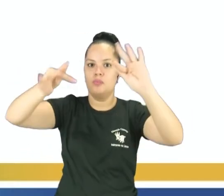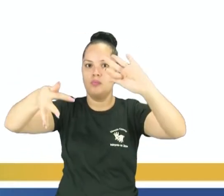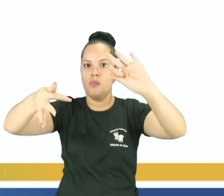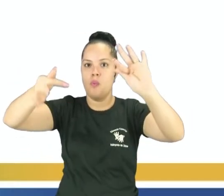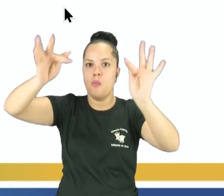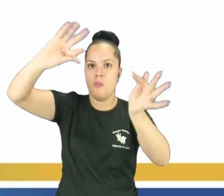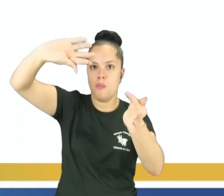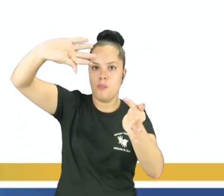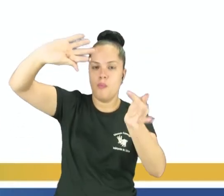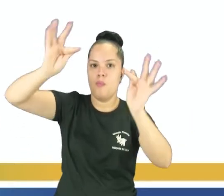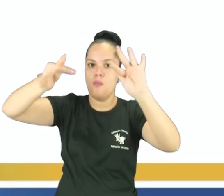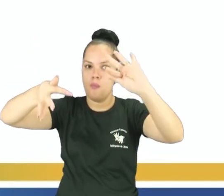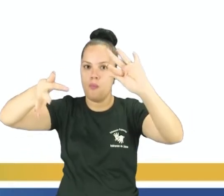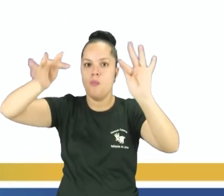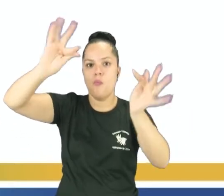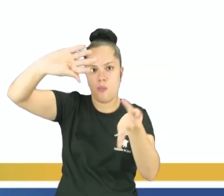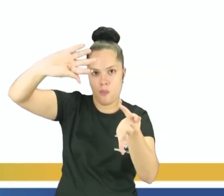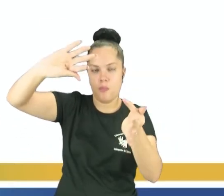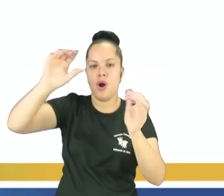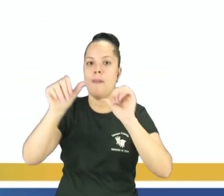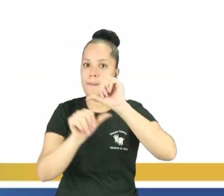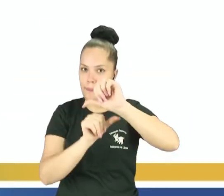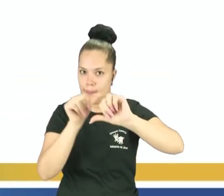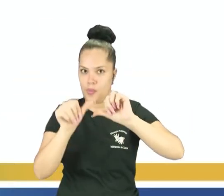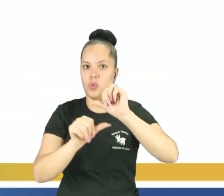ponteiros de um relógio.